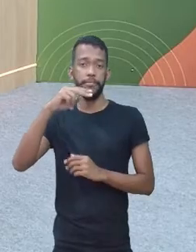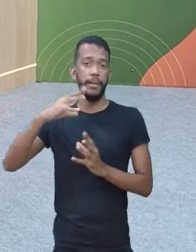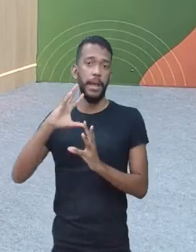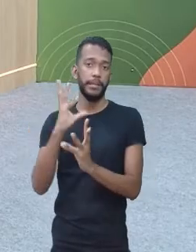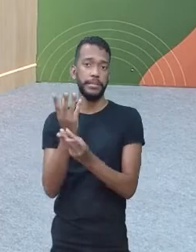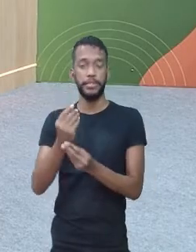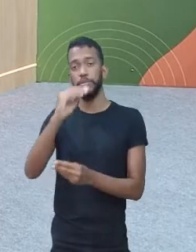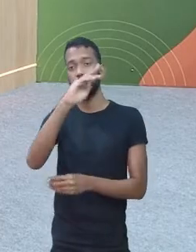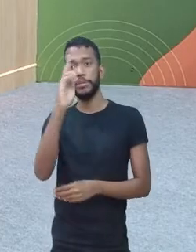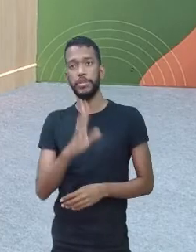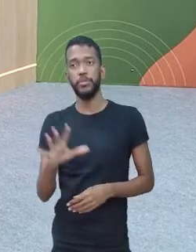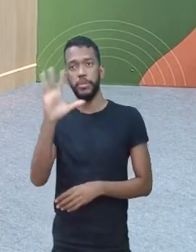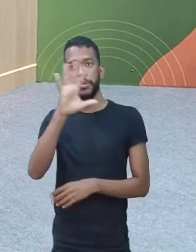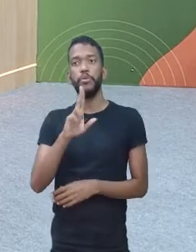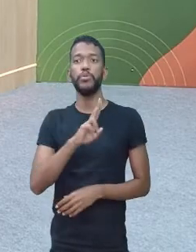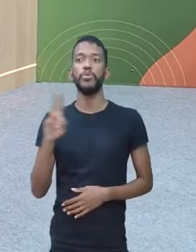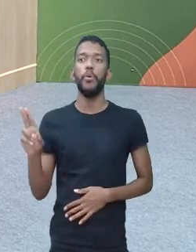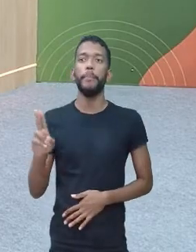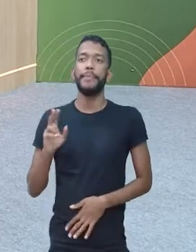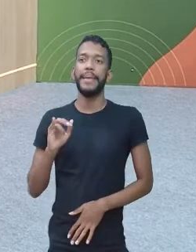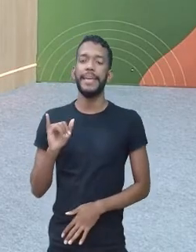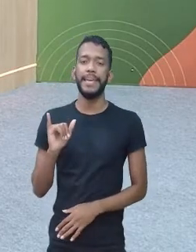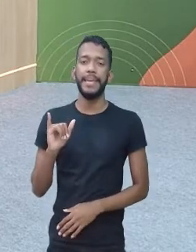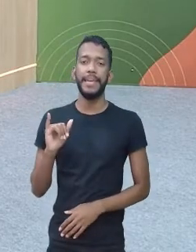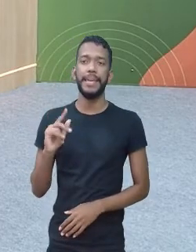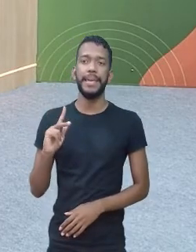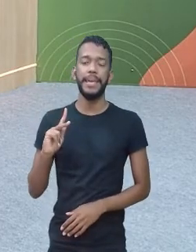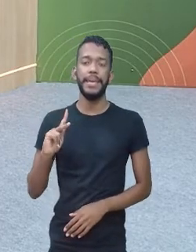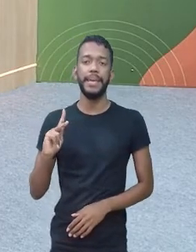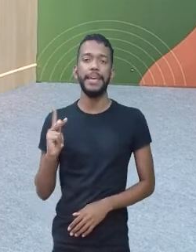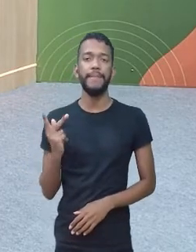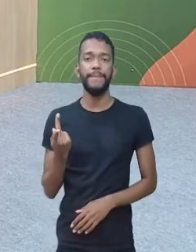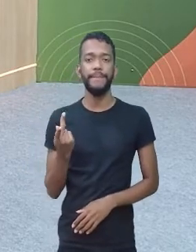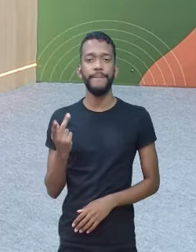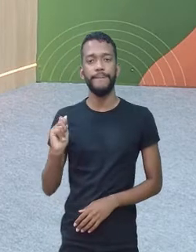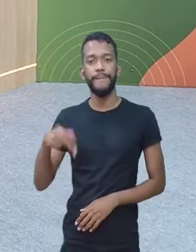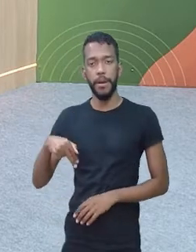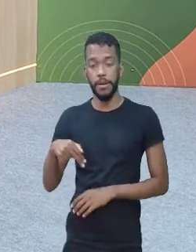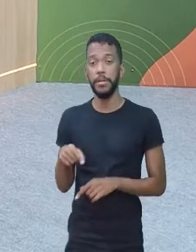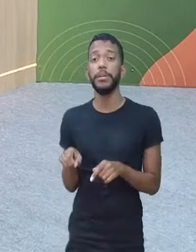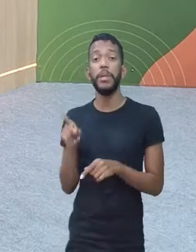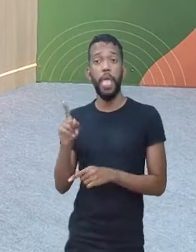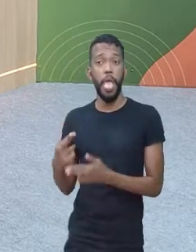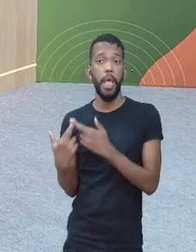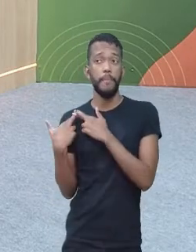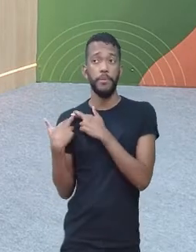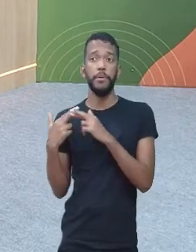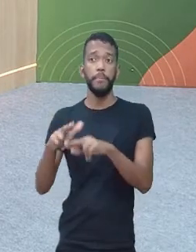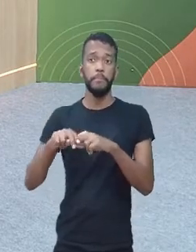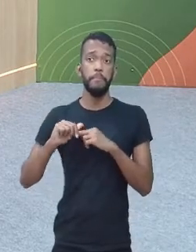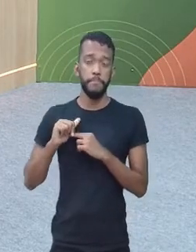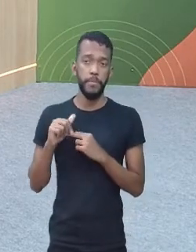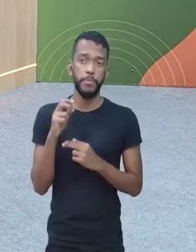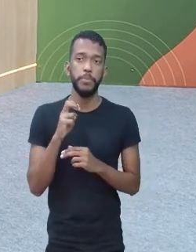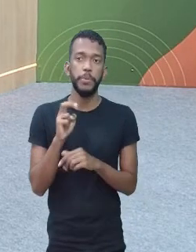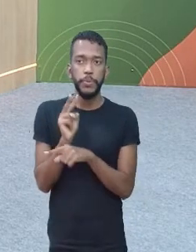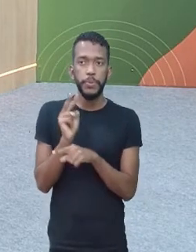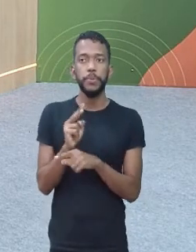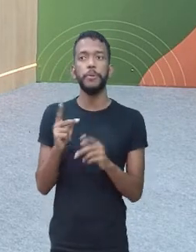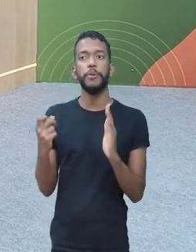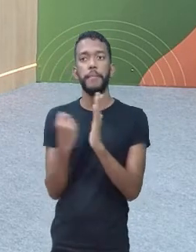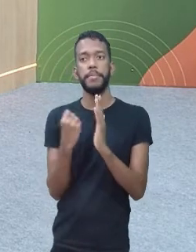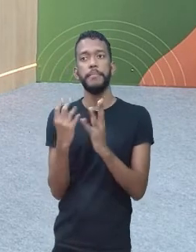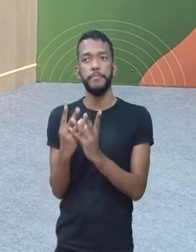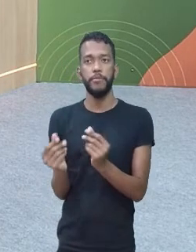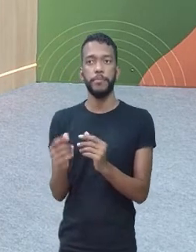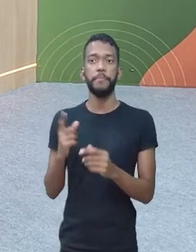ele está assim, responsável, né, por cuidar também dessa questão do patrimônio, o IPHAN. Ele